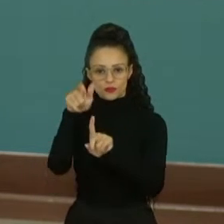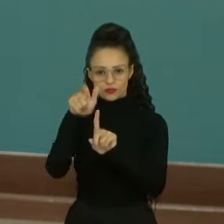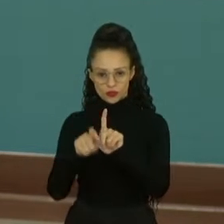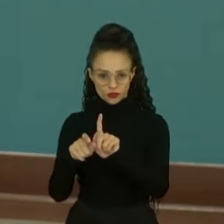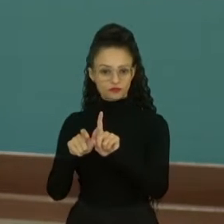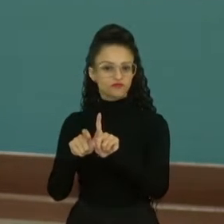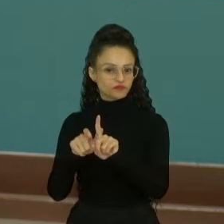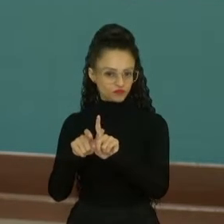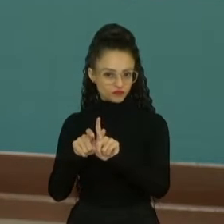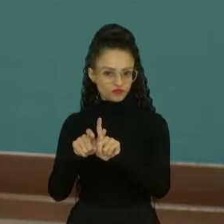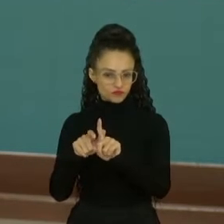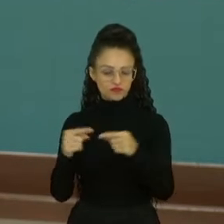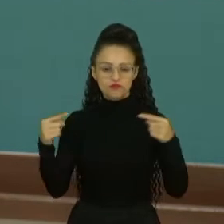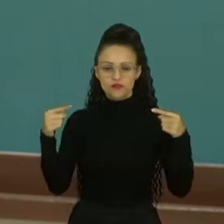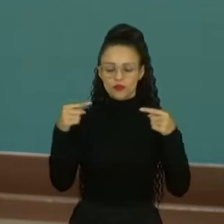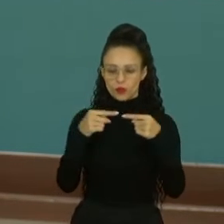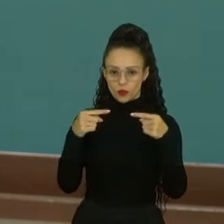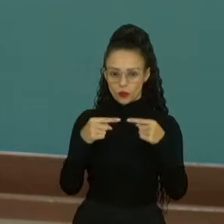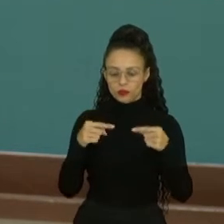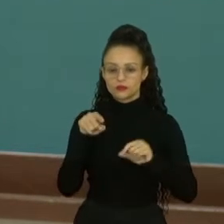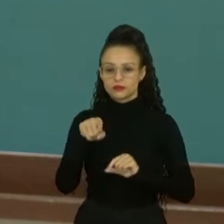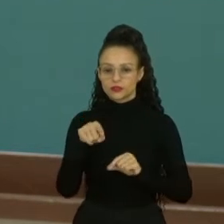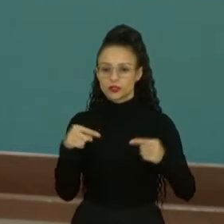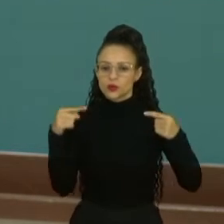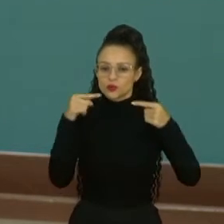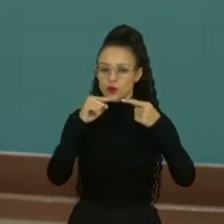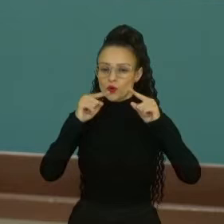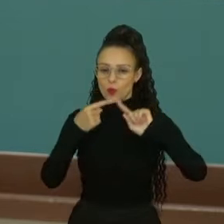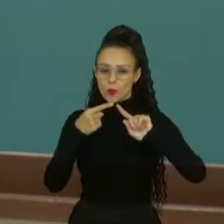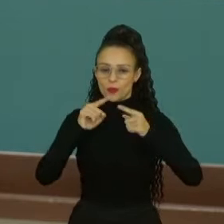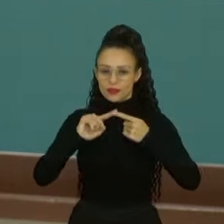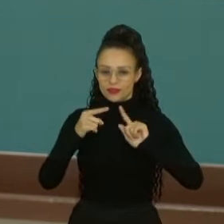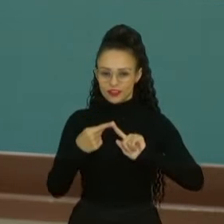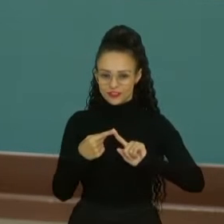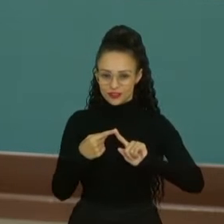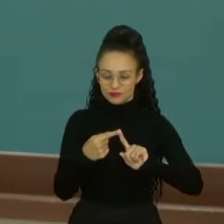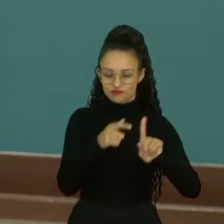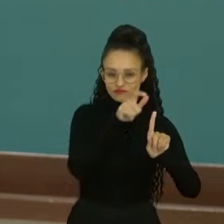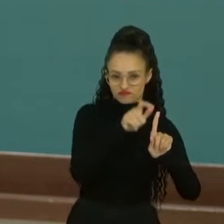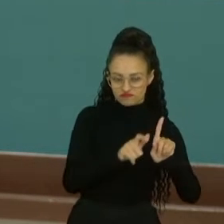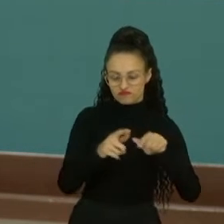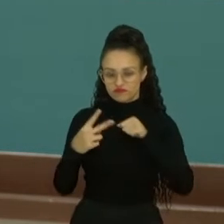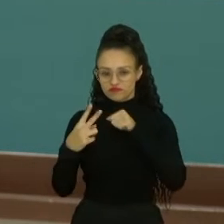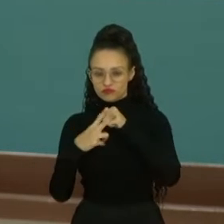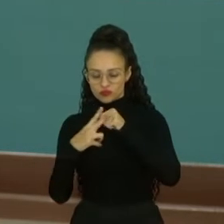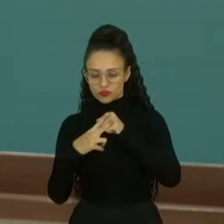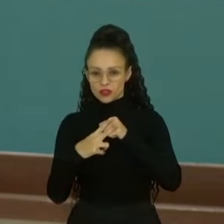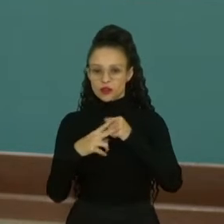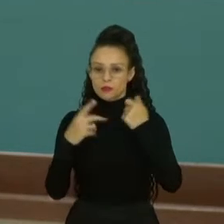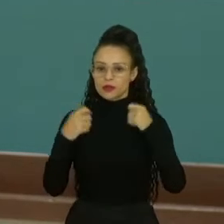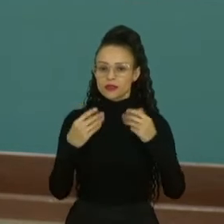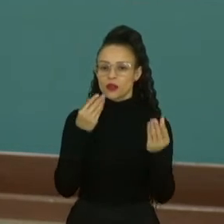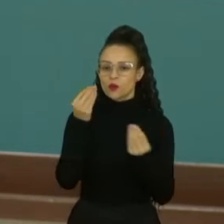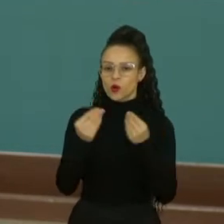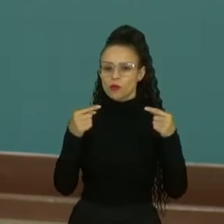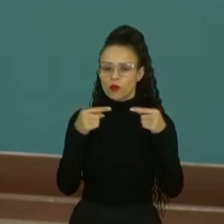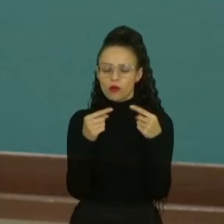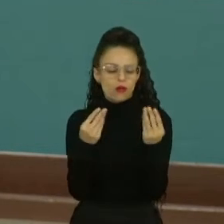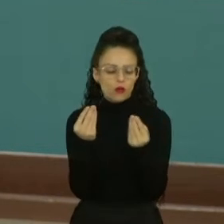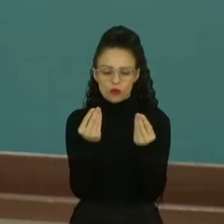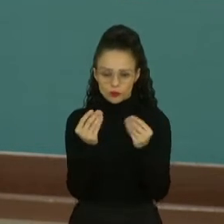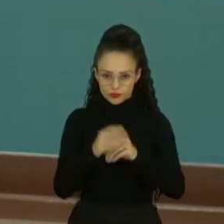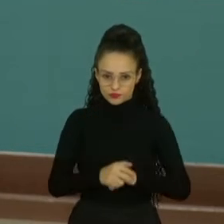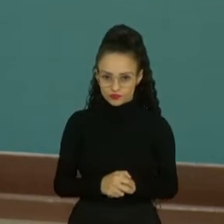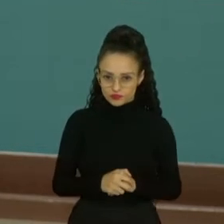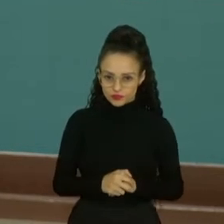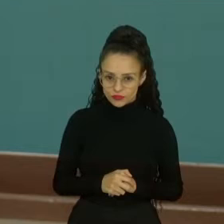sujeito, né? Então, a concordância, essa combinação que vai existir entre um e outro, vai concordar de que maneira, professor?